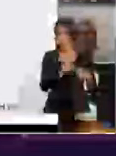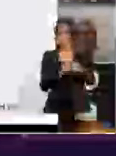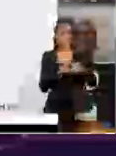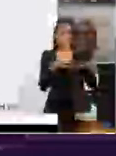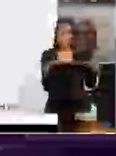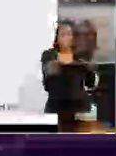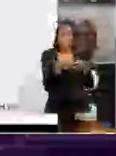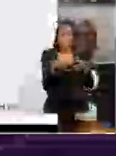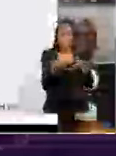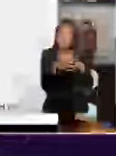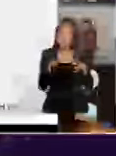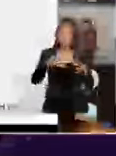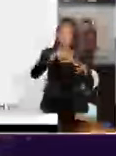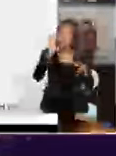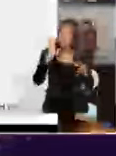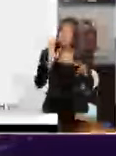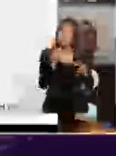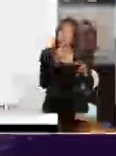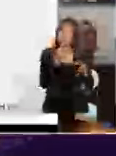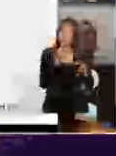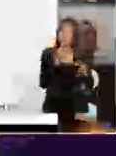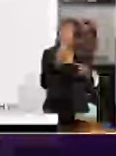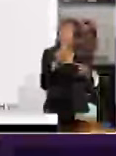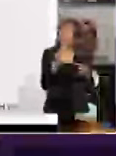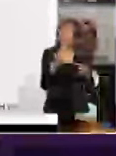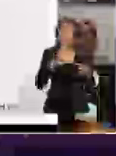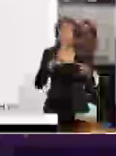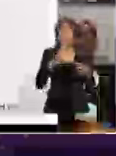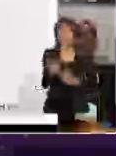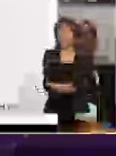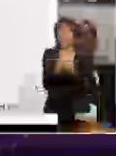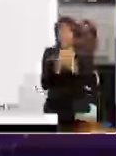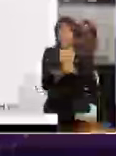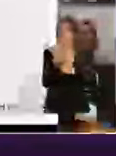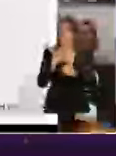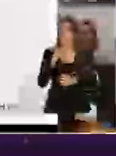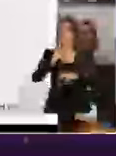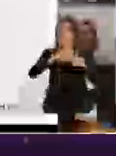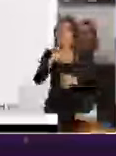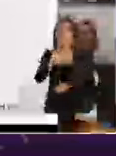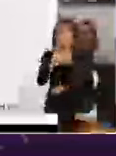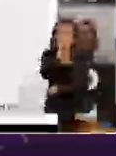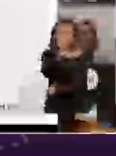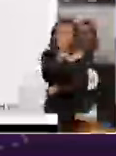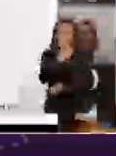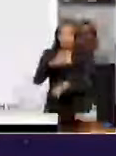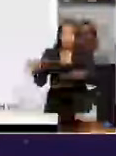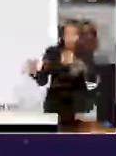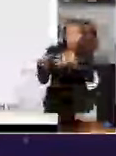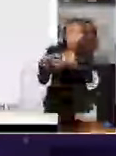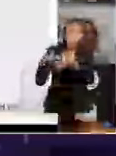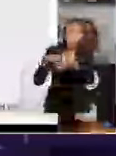se poderia beneficiar, que são os de comorbidades. Seria necessário ampliar o N de amostra e o